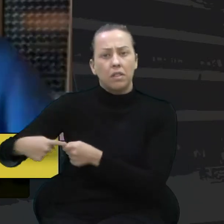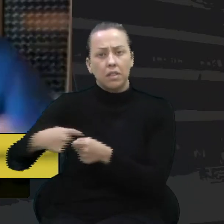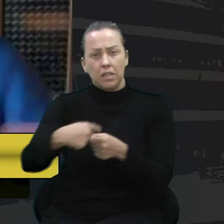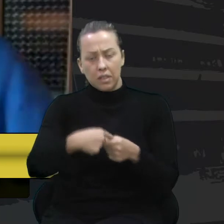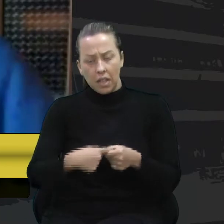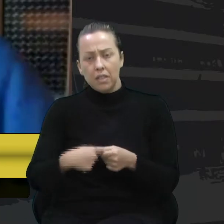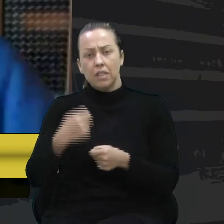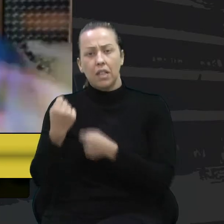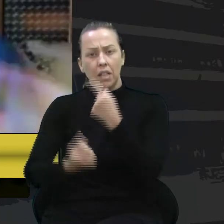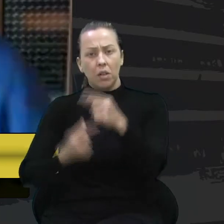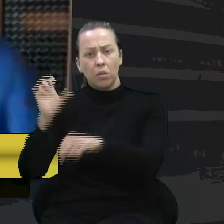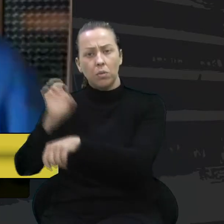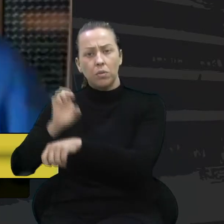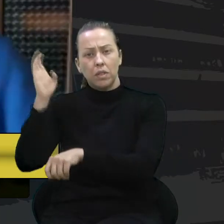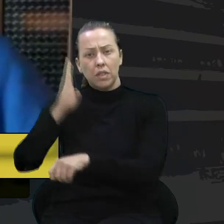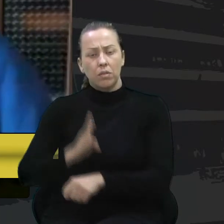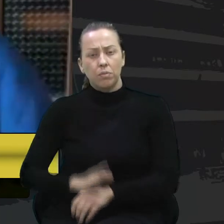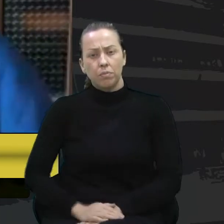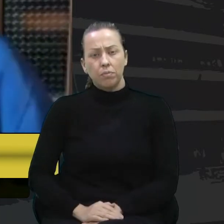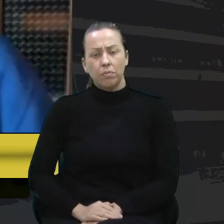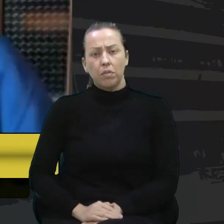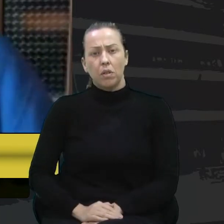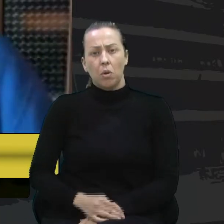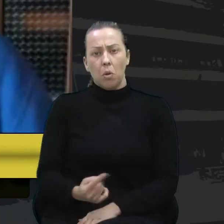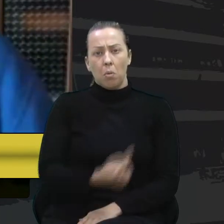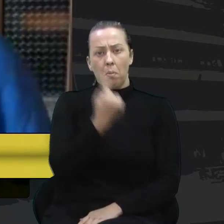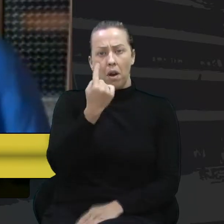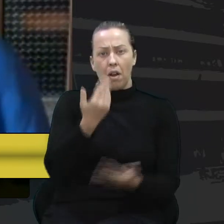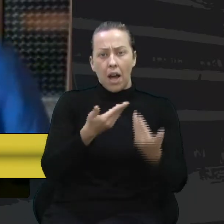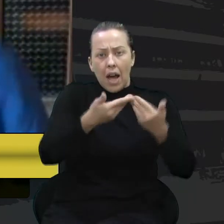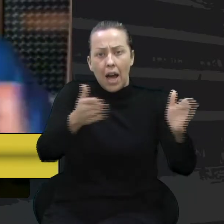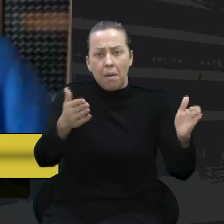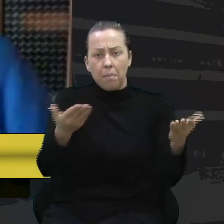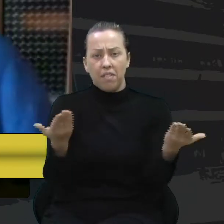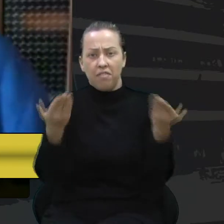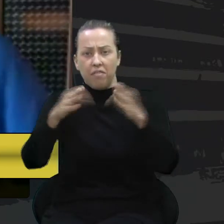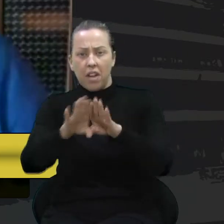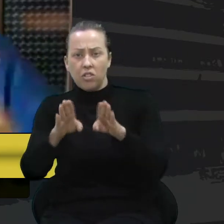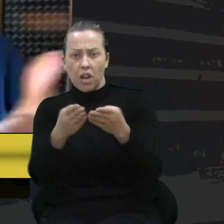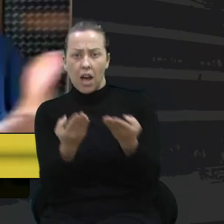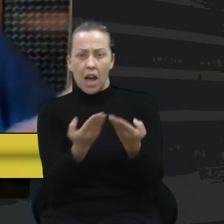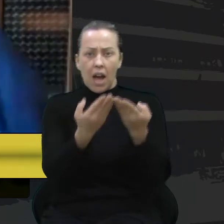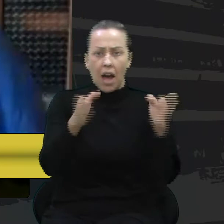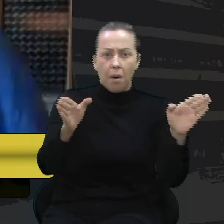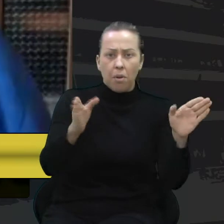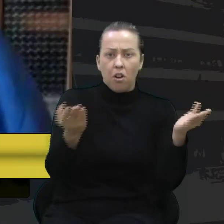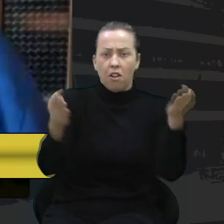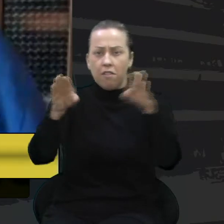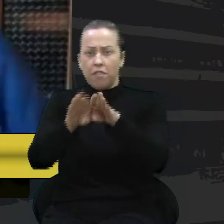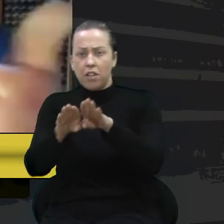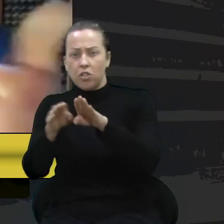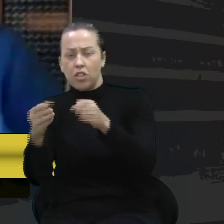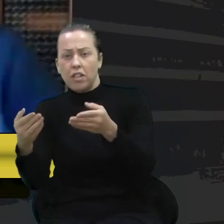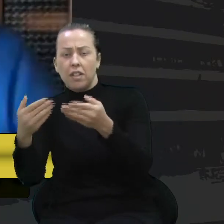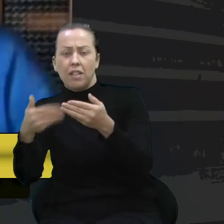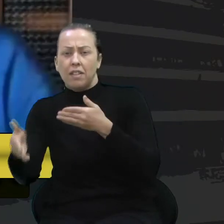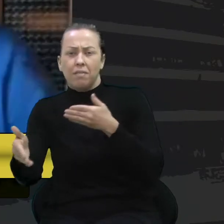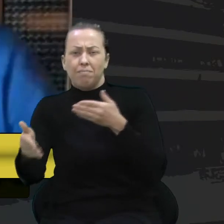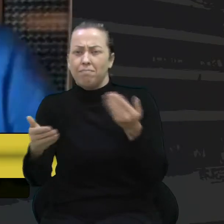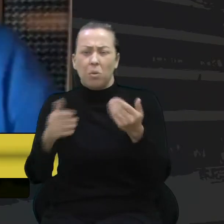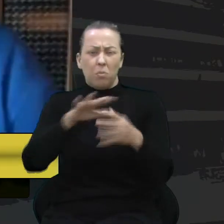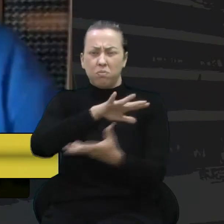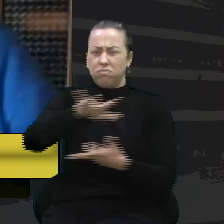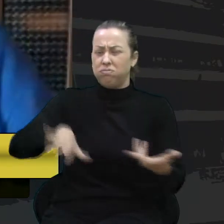alguns estados do Brasil uma hora fecha, outra hora não fecha. Ou um setor fecha tudo e o outro setor nunca fecha.